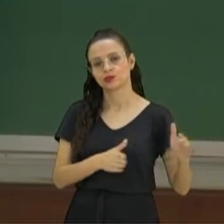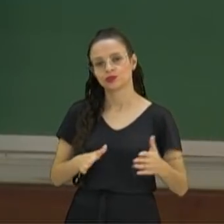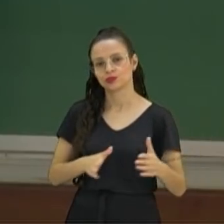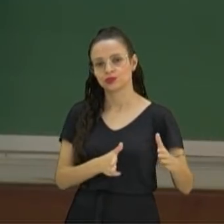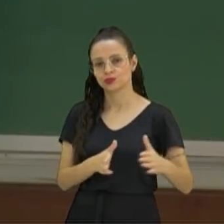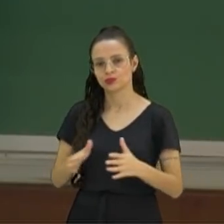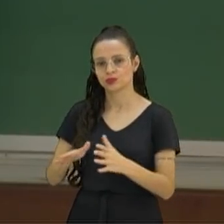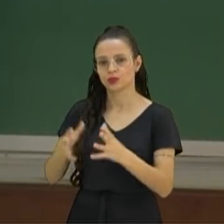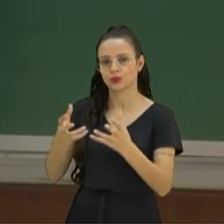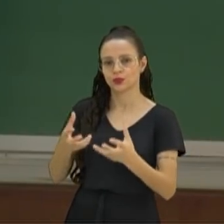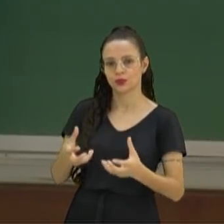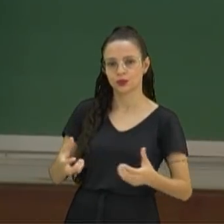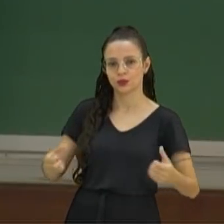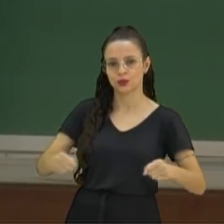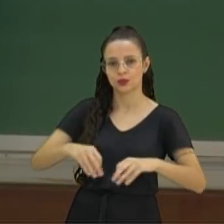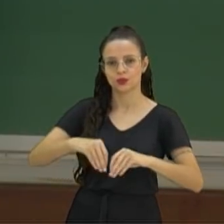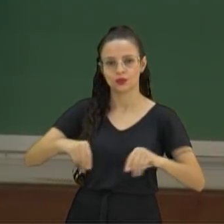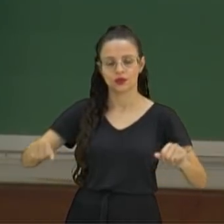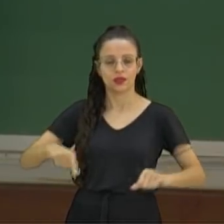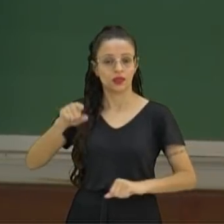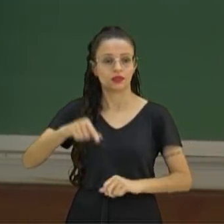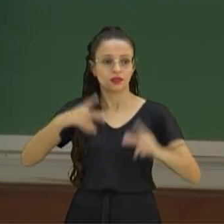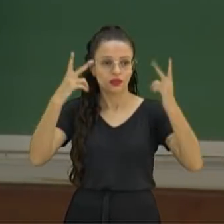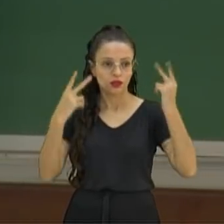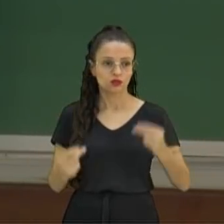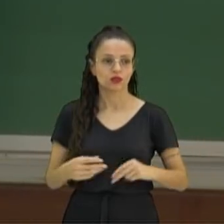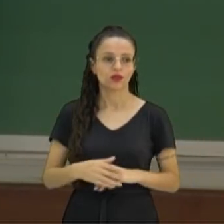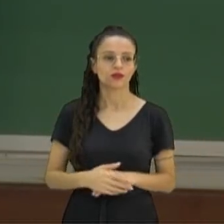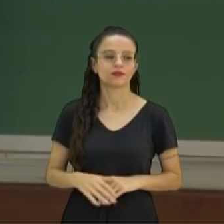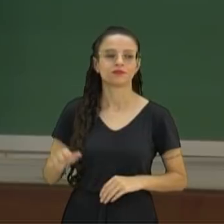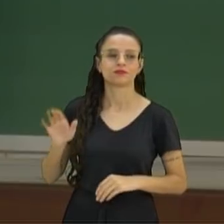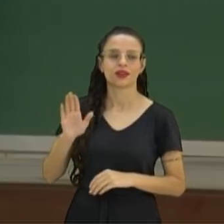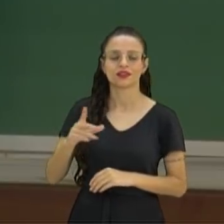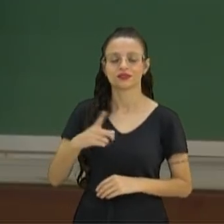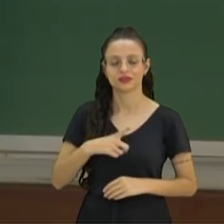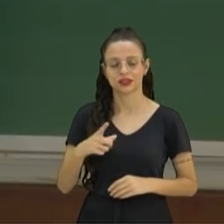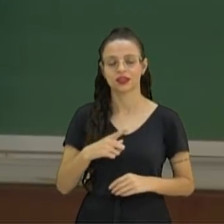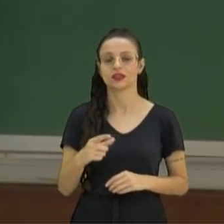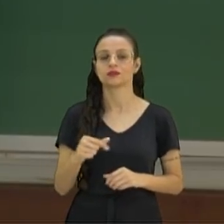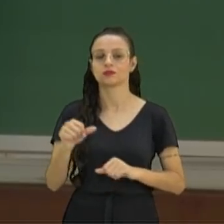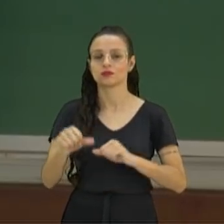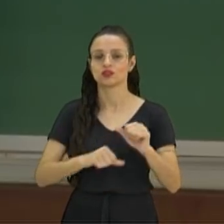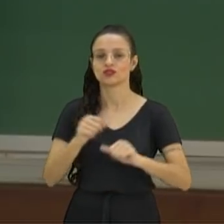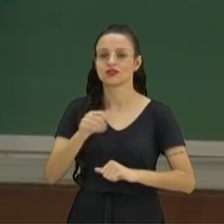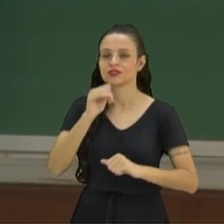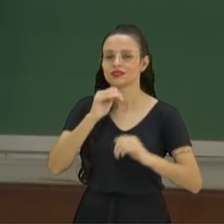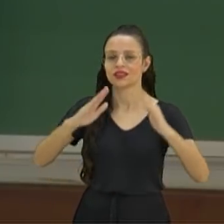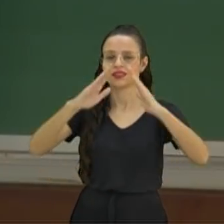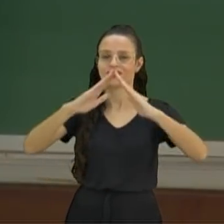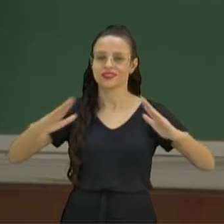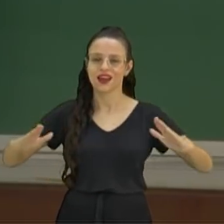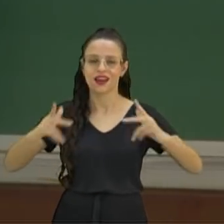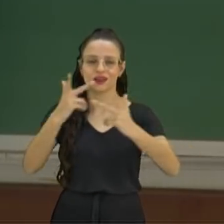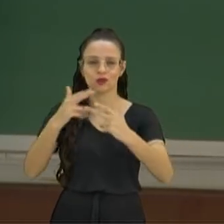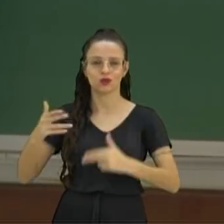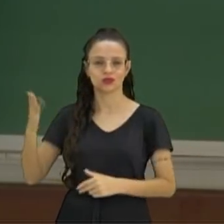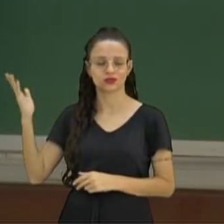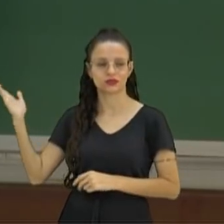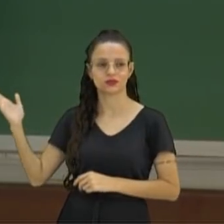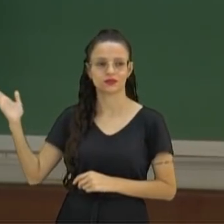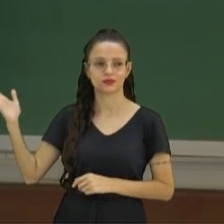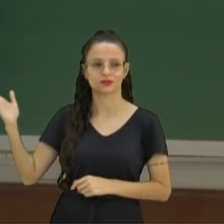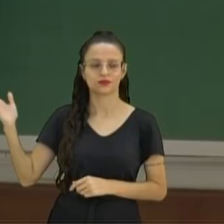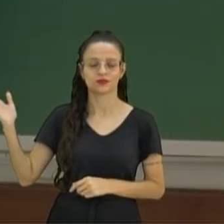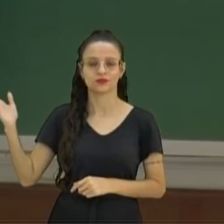a infiltração no solo. Isso é a forma natural. Quando eu tenho modificações, como telhados, ruas, passeios, como o nosso outro